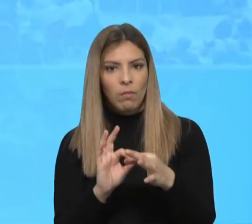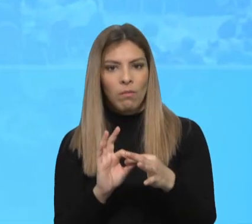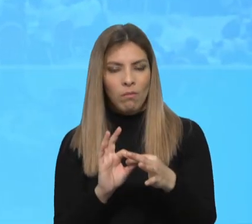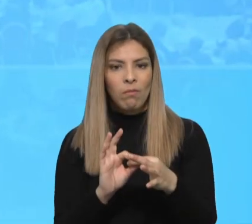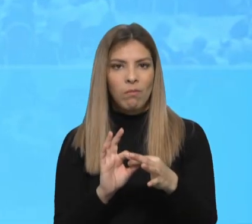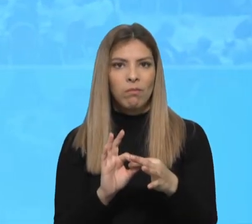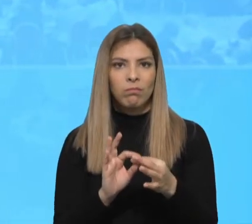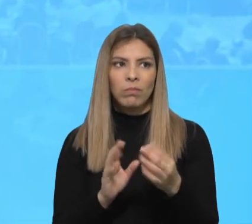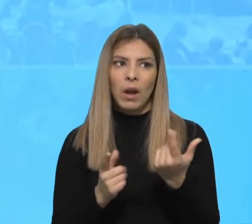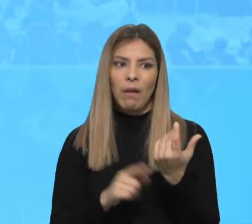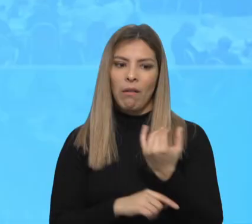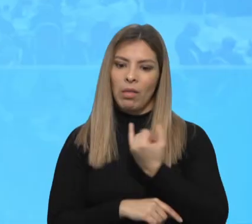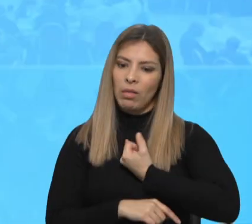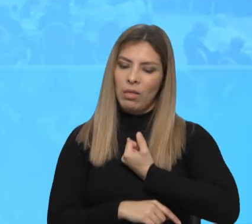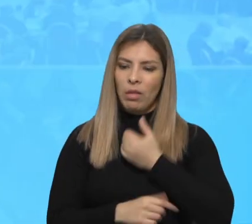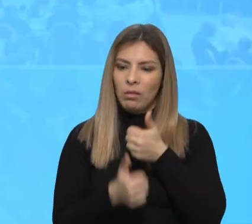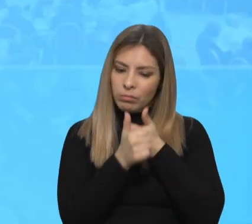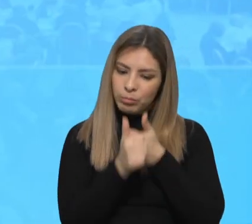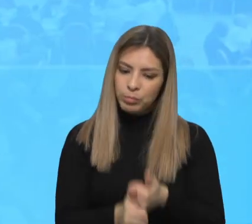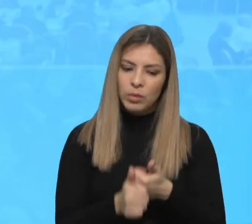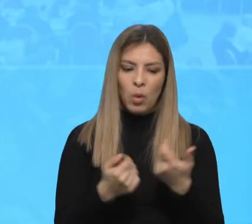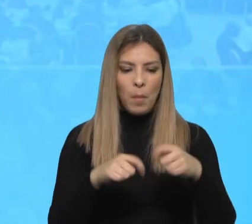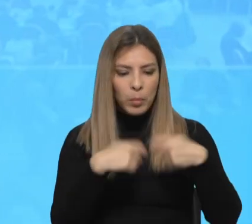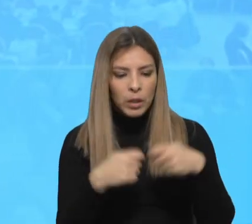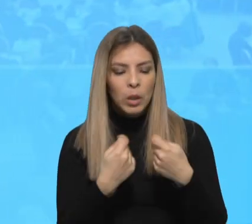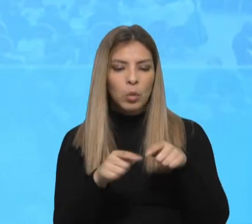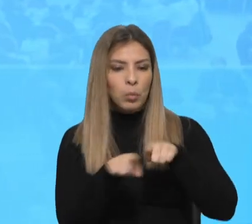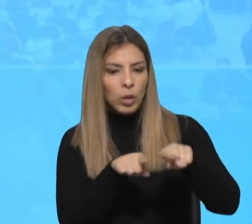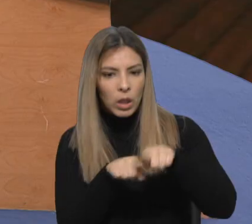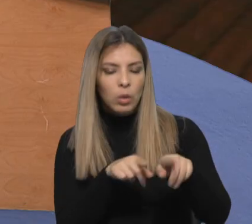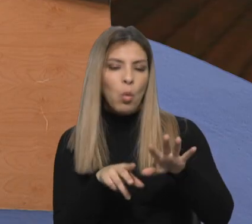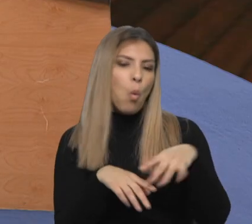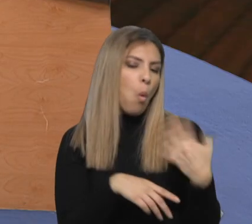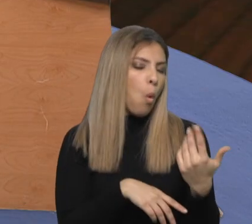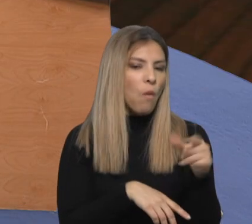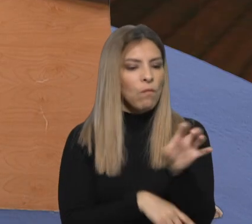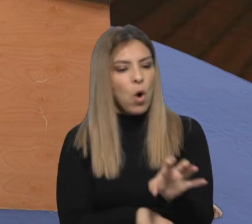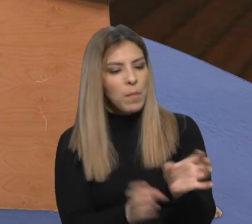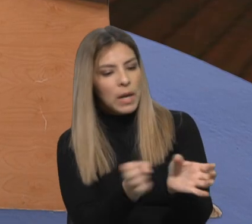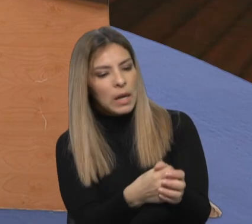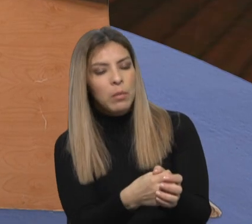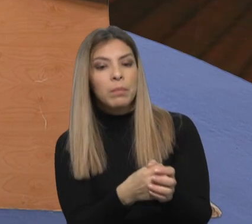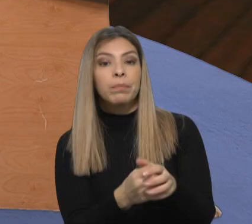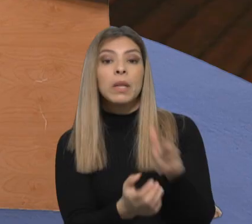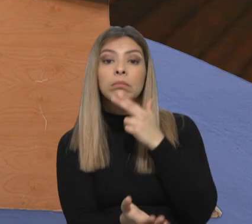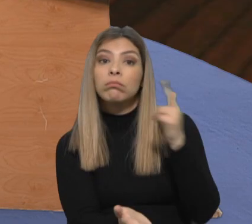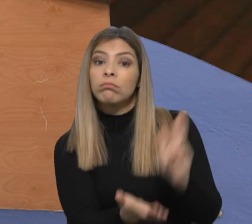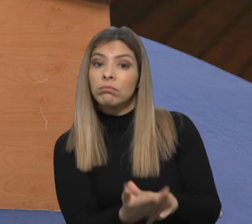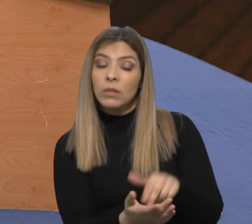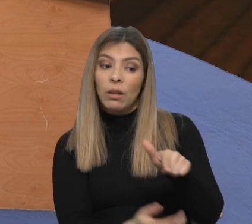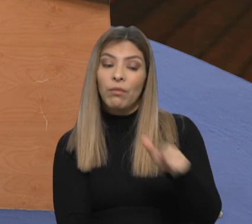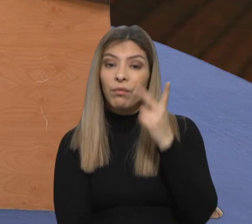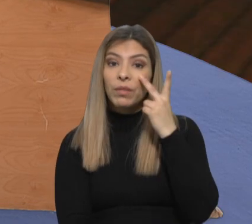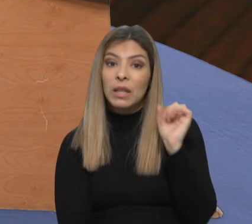à identidade específica de determinada força partidária ou força política e na realidade, a realidade da vida das pessoas